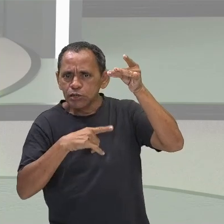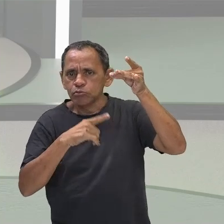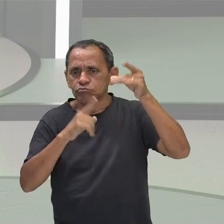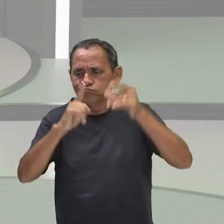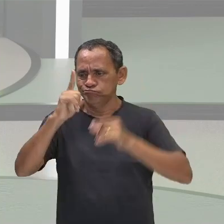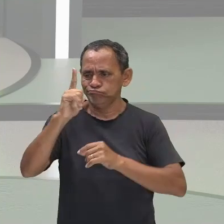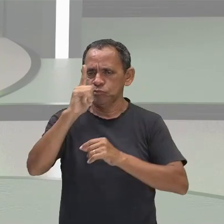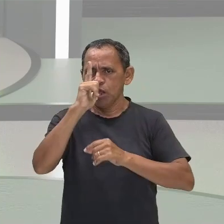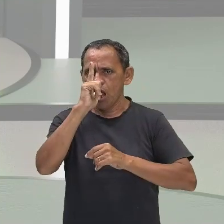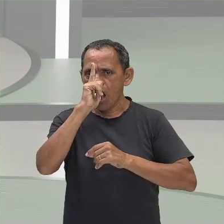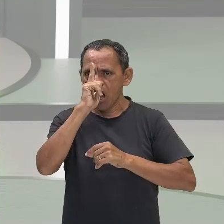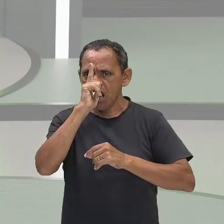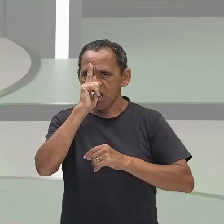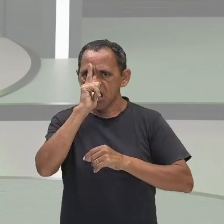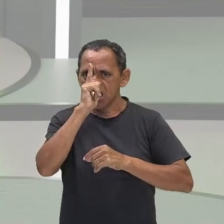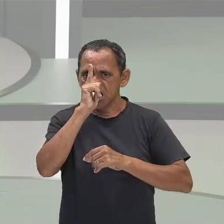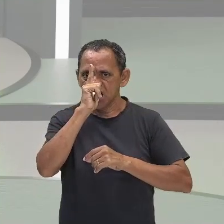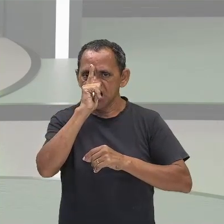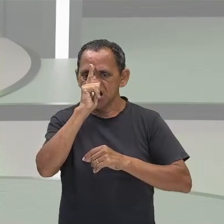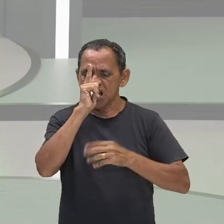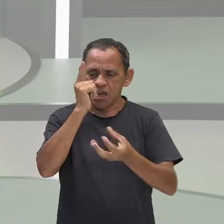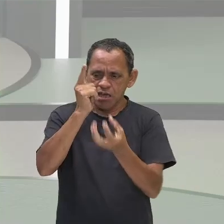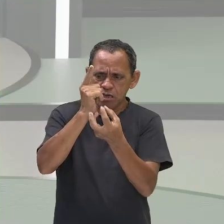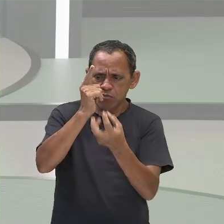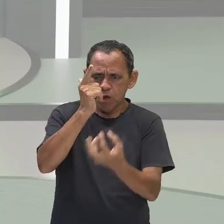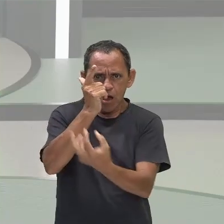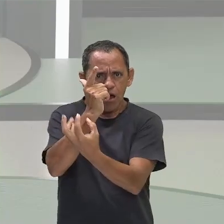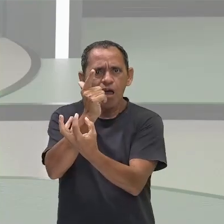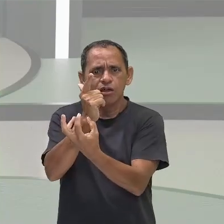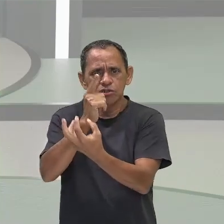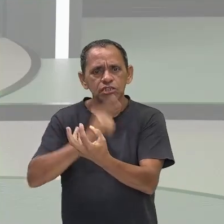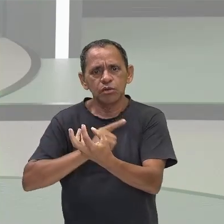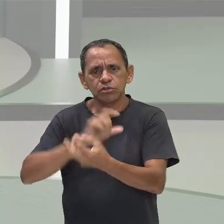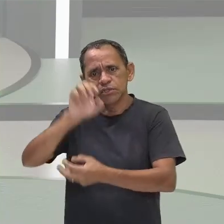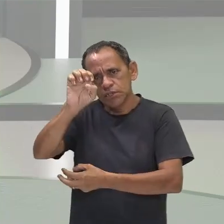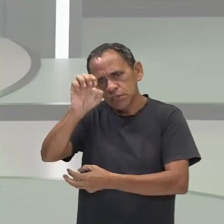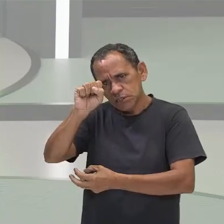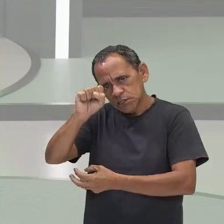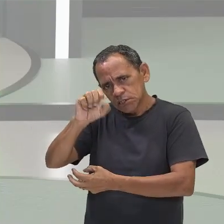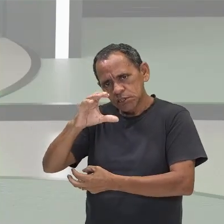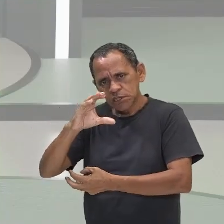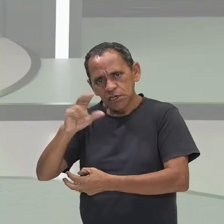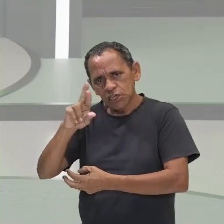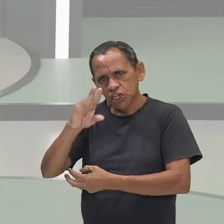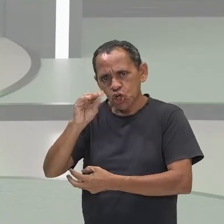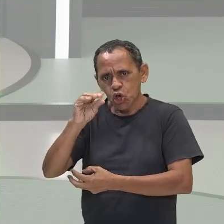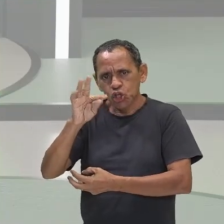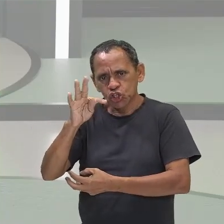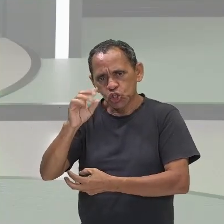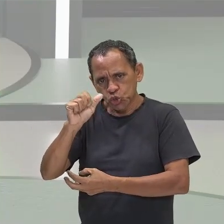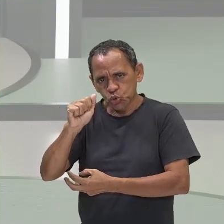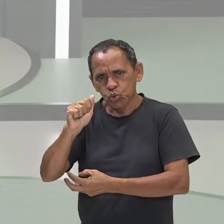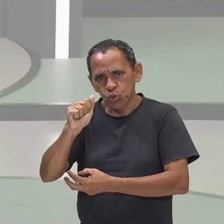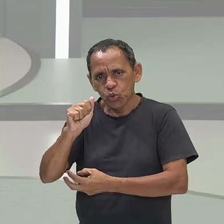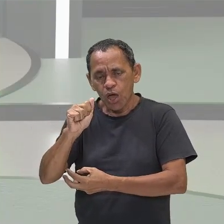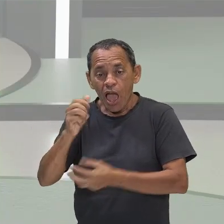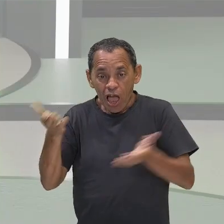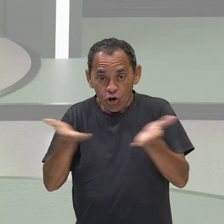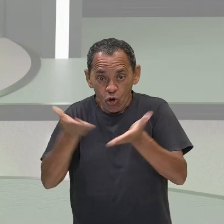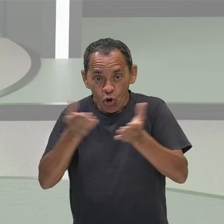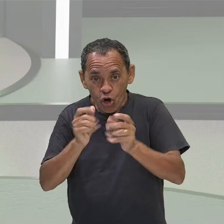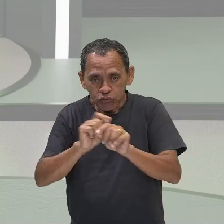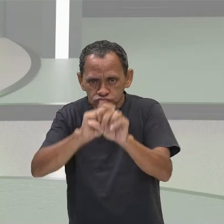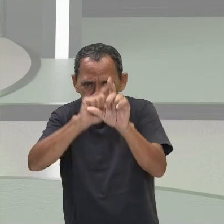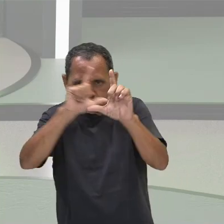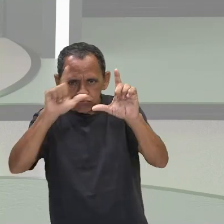o escroto. Então, ó, eu vou começar a ampliar aí as imagens, tá? Para que vocês possam visualizar,